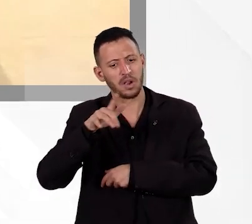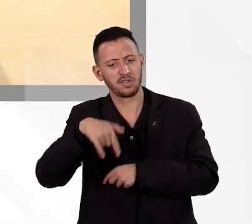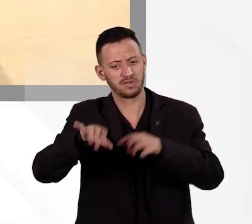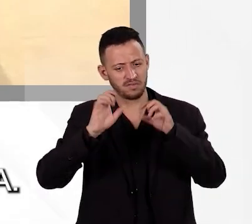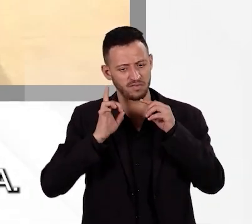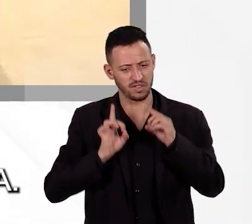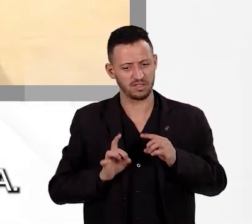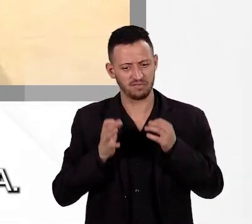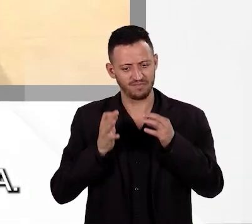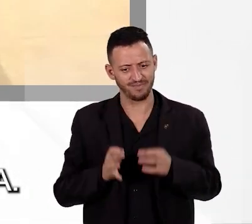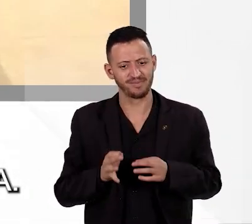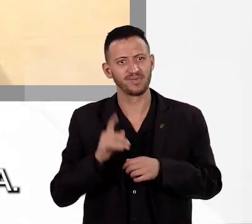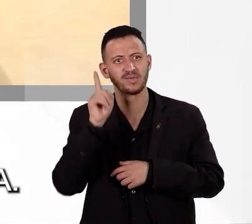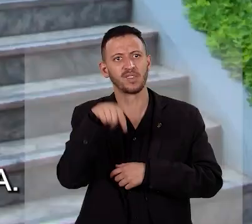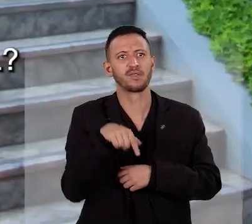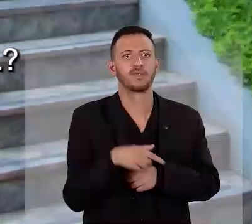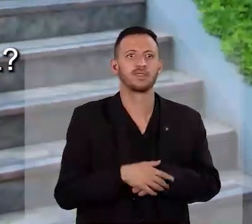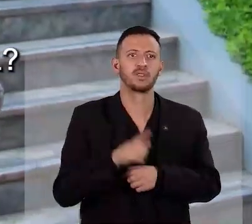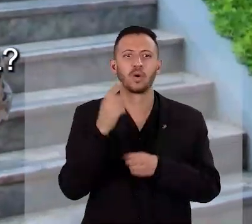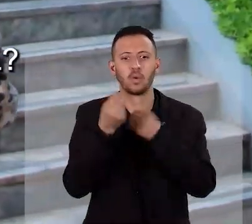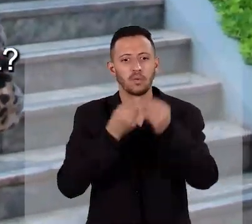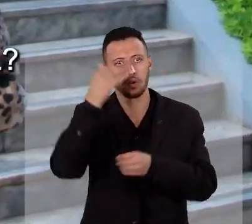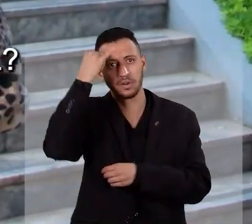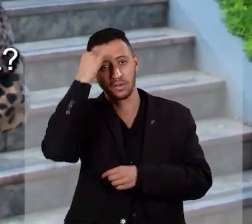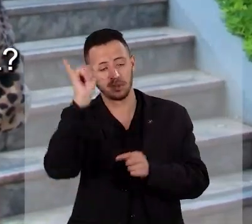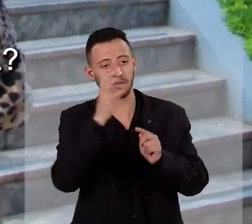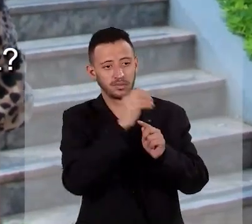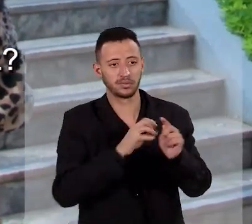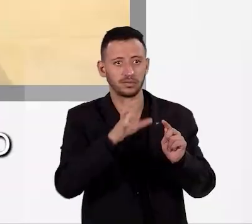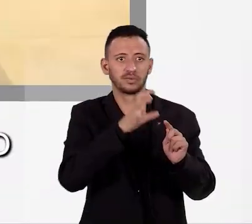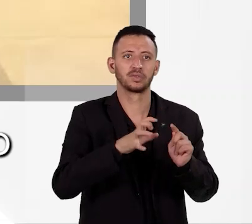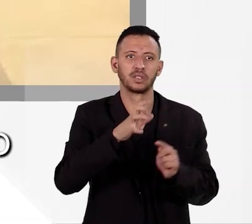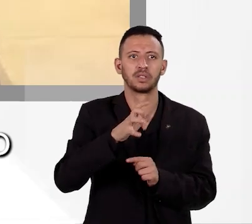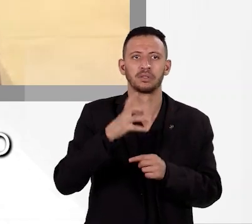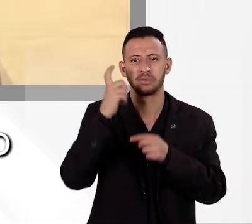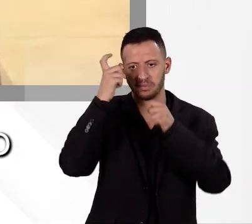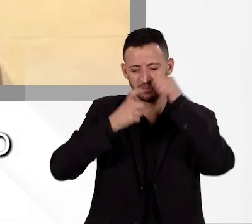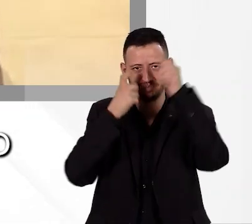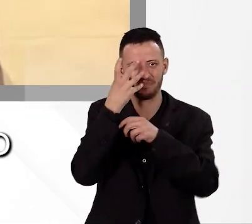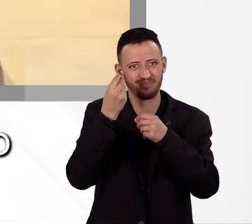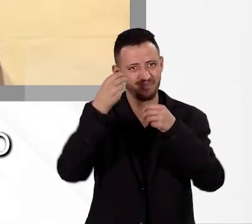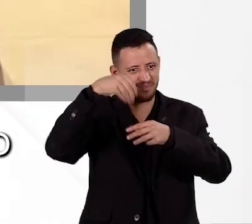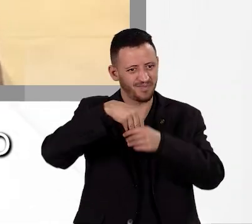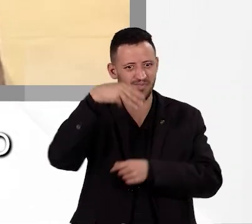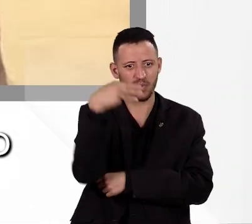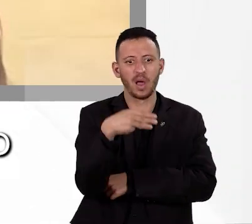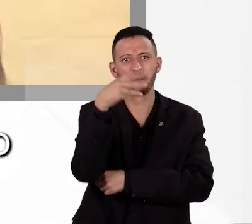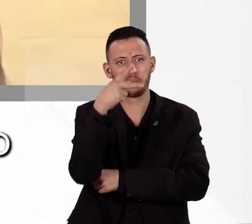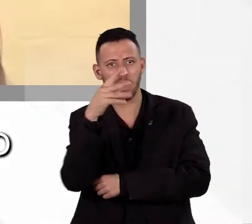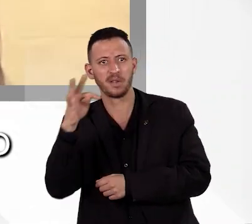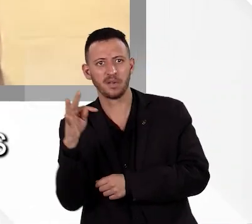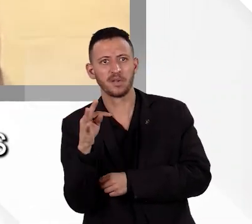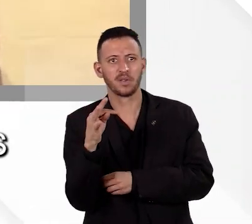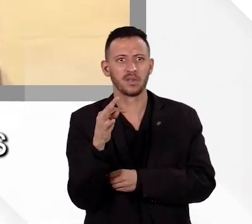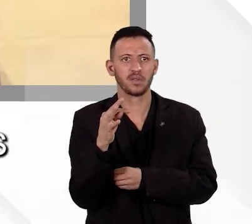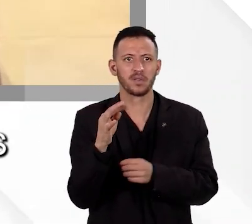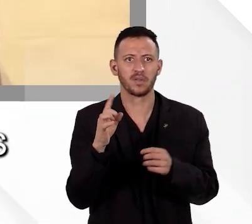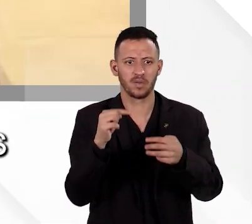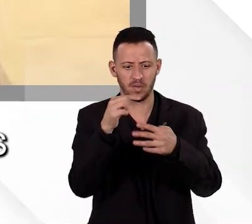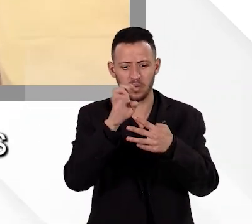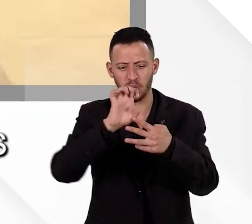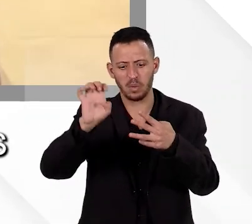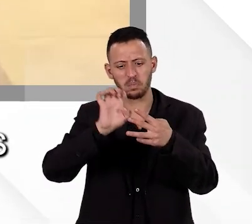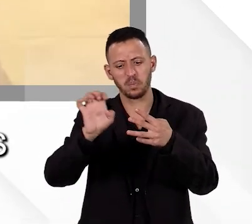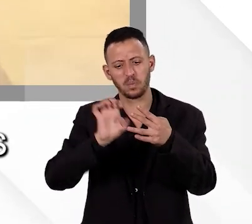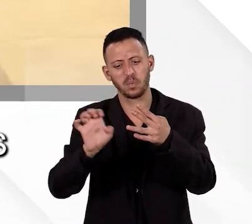e livre de qualquer forma de violência. Como prevenir o assédio moral? A gente preocupa muito, dentro do Ministério Público do Trabalho,